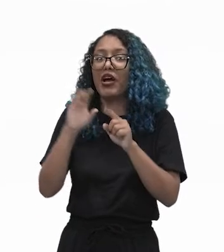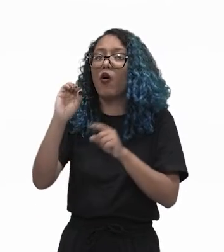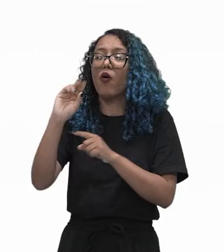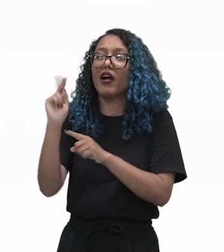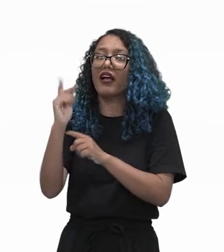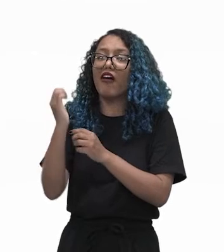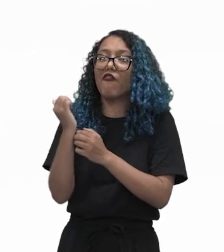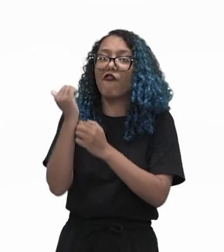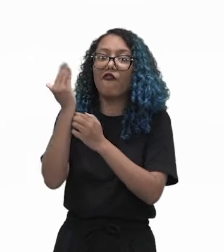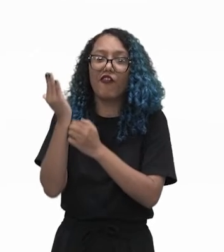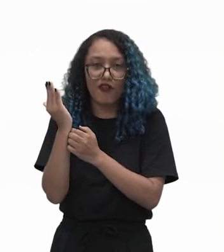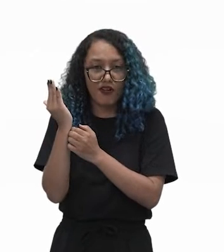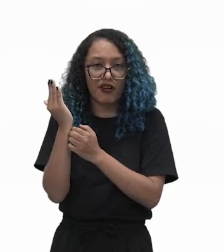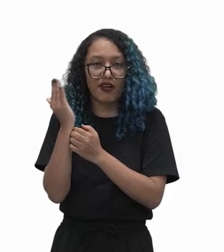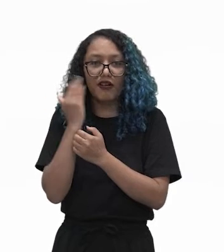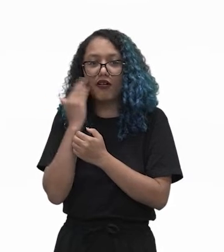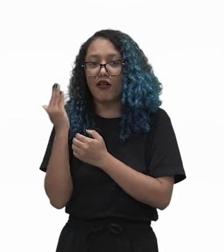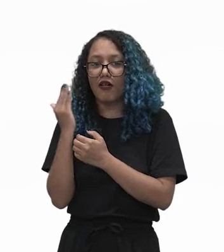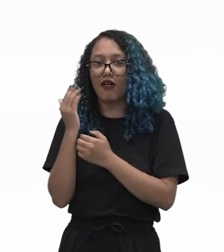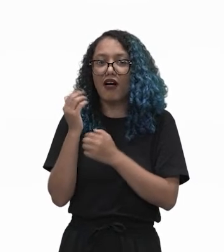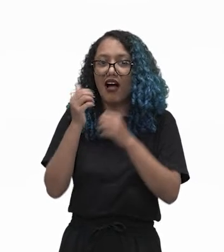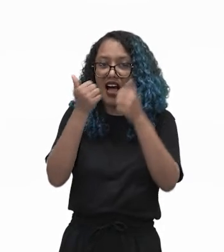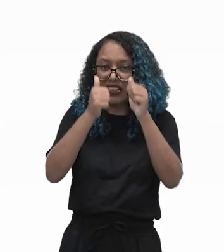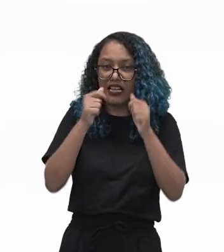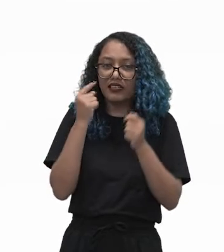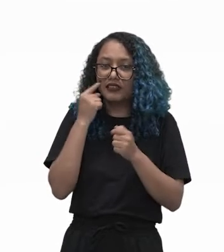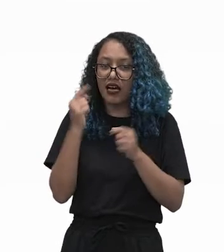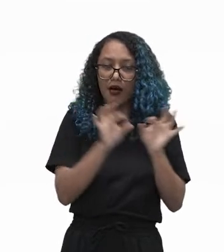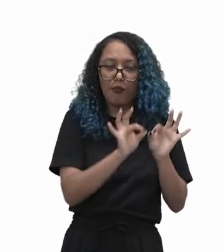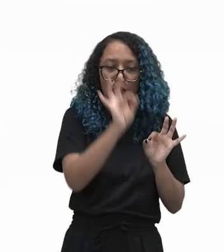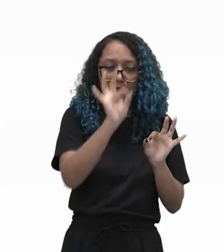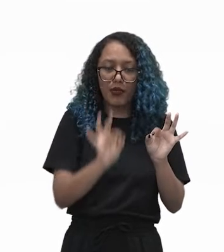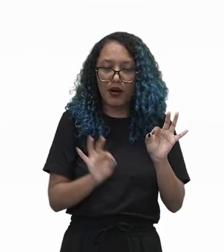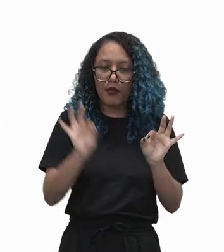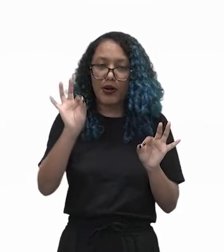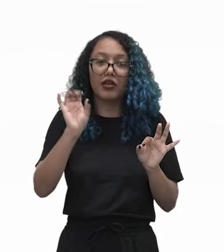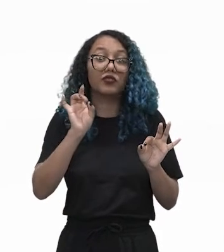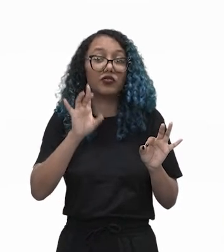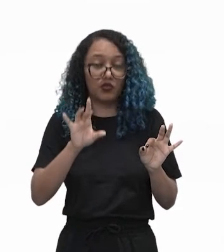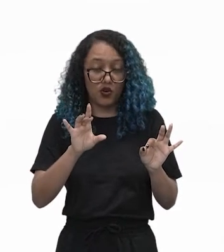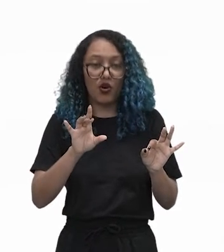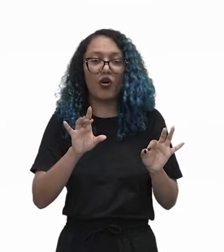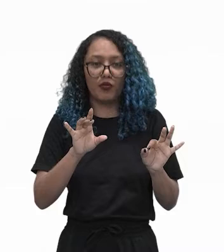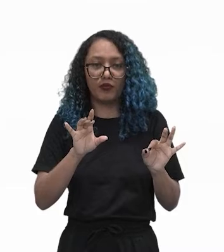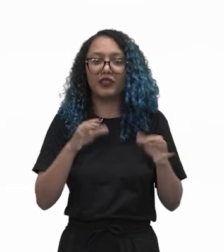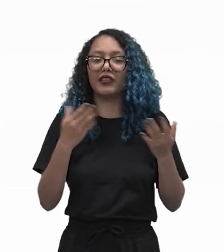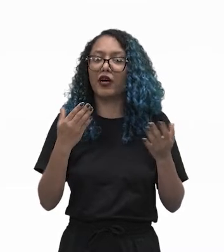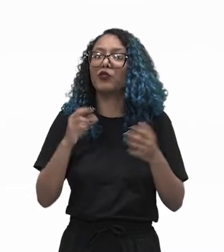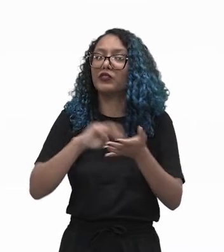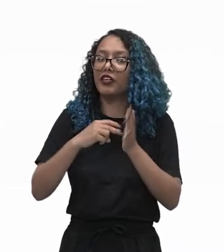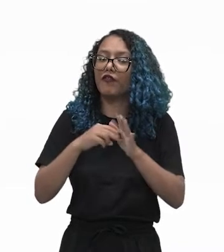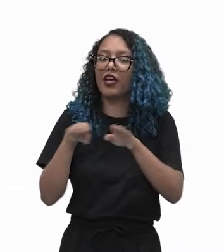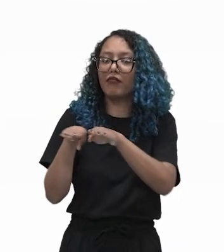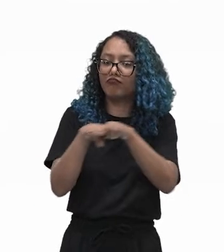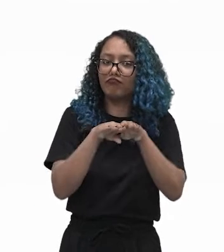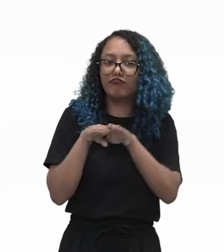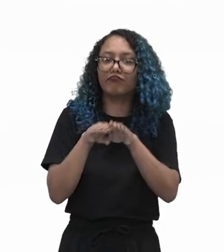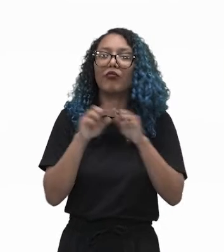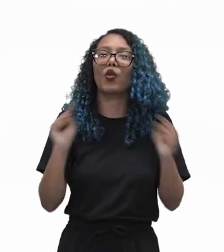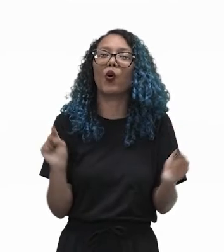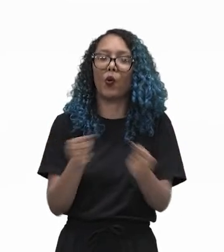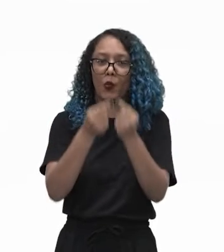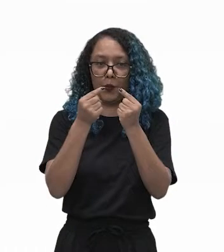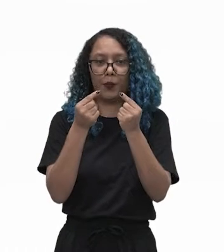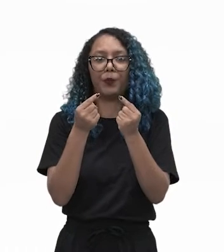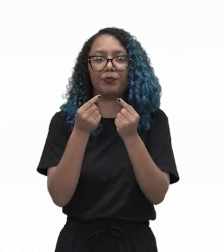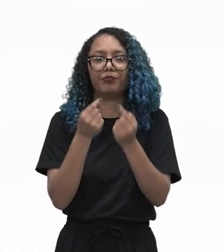eu estou analisando aqui, ó, essa cadeia. Então, ela é uma cadeia homogênea. Observem aqui para ver como é uma cadeia heterogênea.